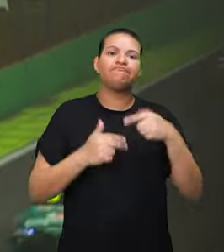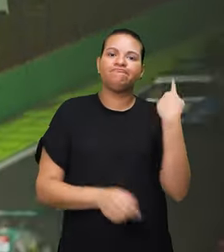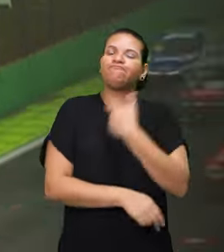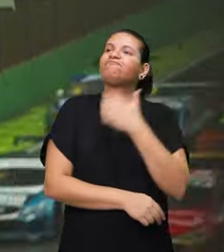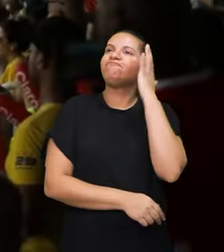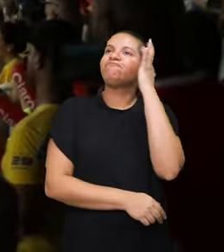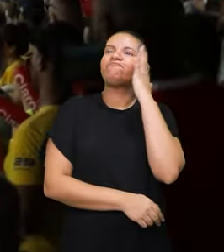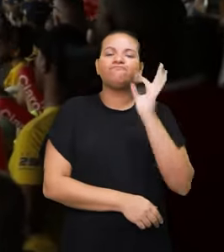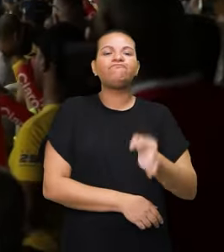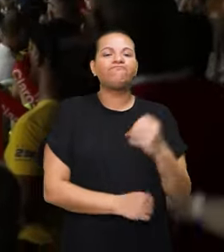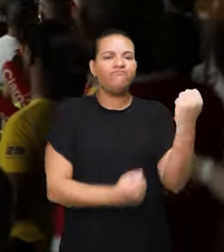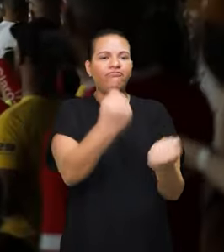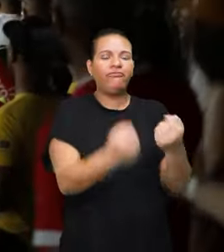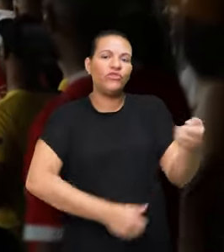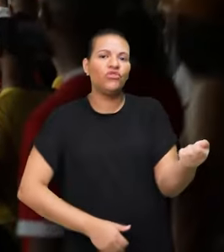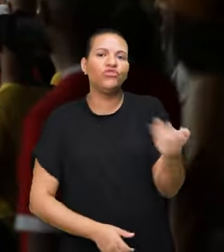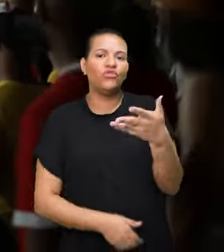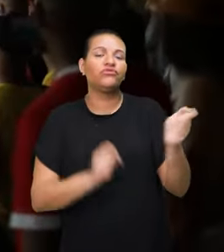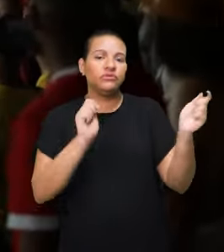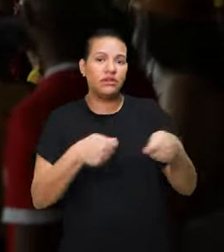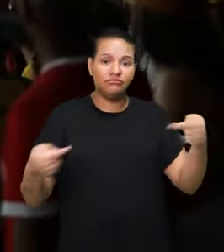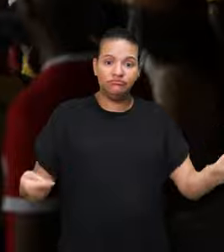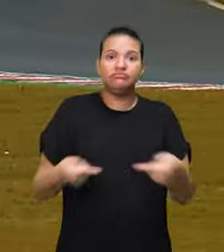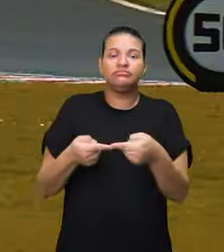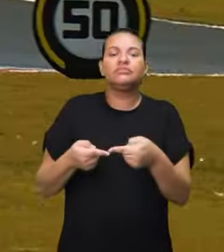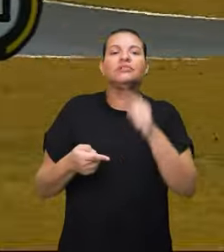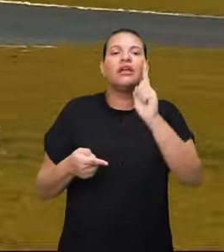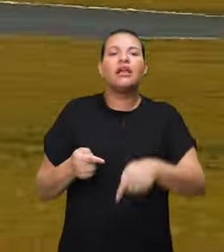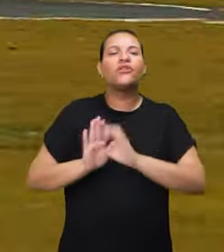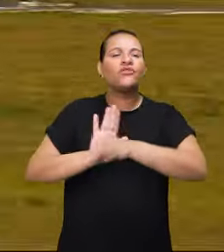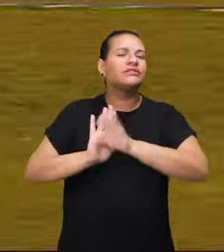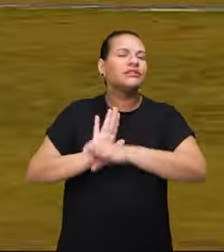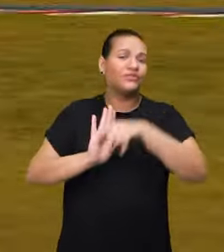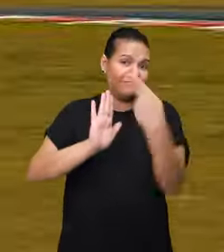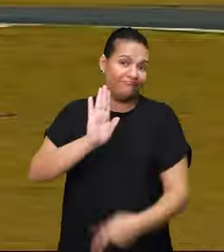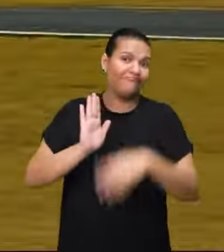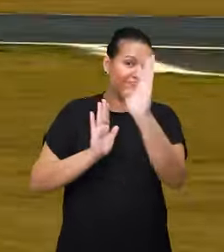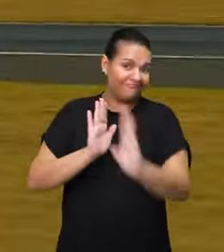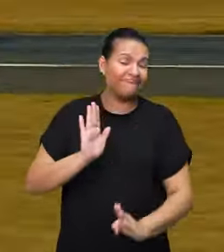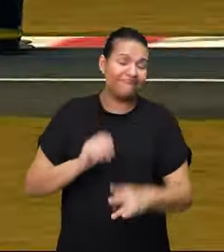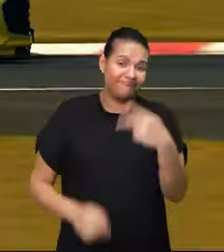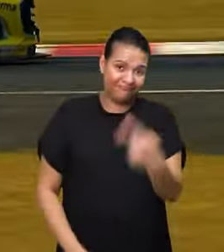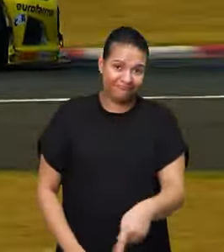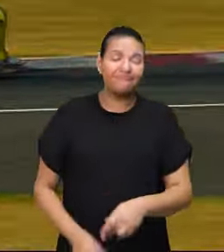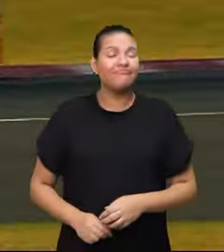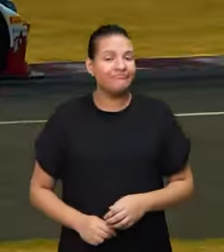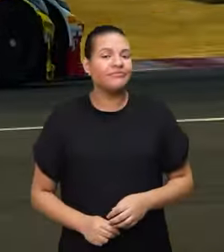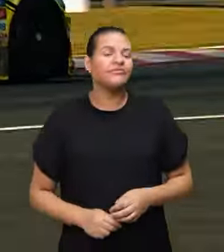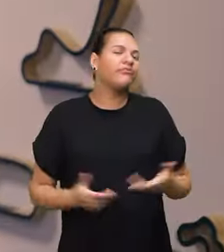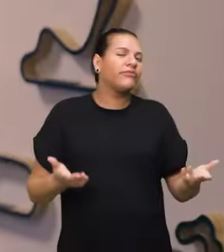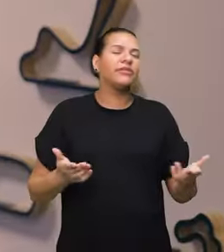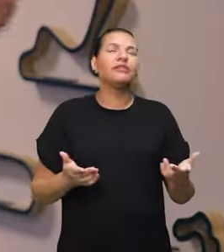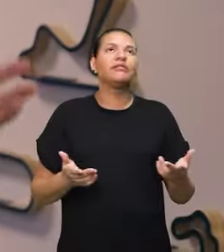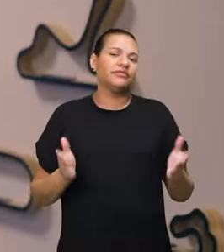acho que tudo isso levou a gente falar não vamos desenvolver um novo carro um novo carro com conceito de ser um carro brasileiro né Vamos falar assim